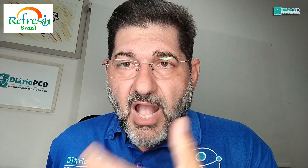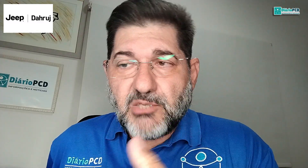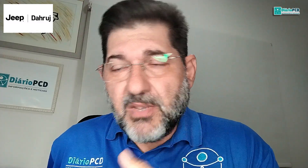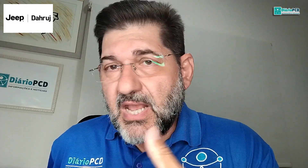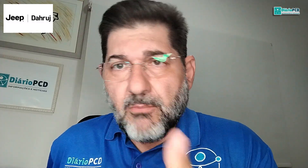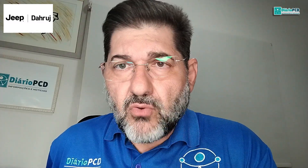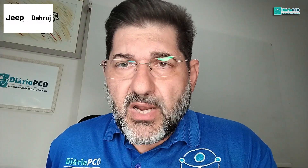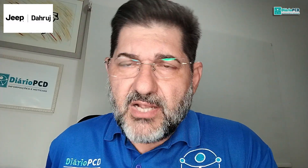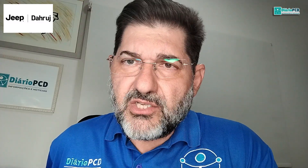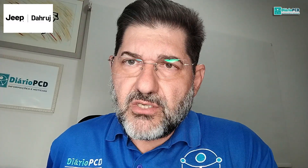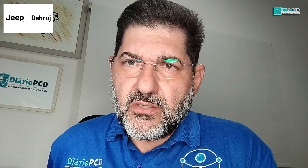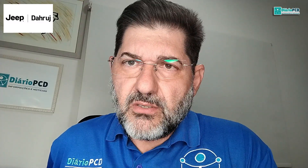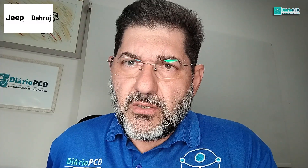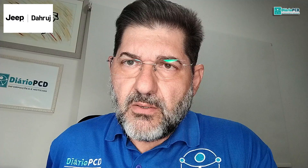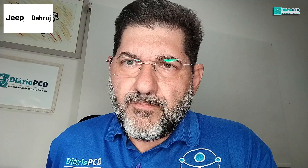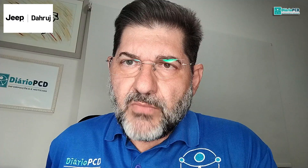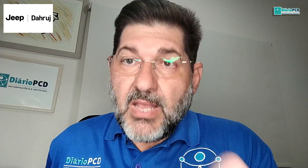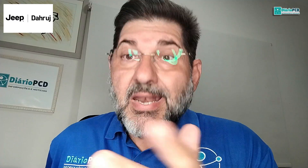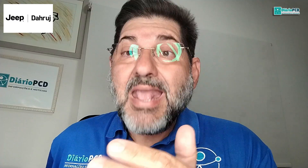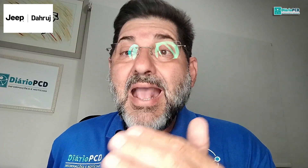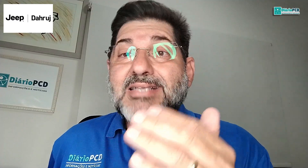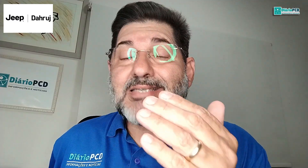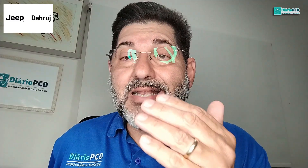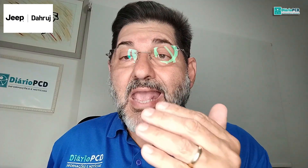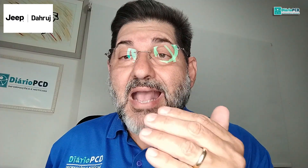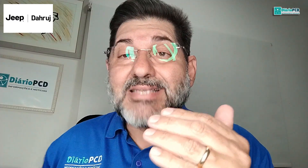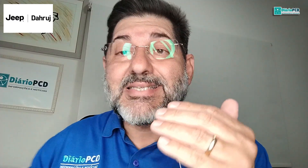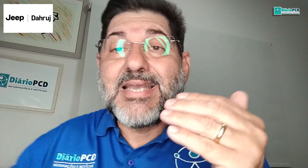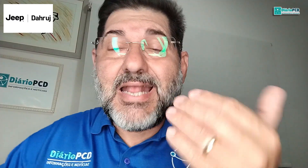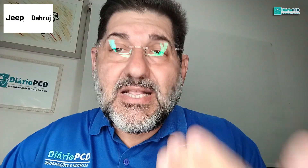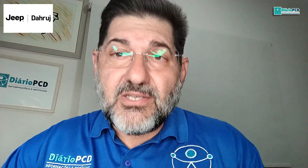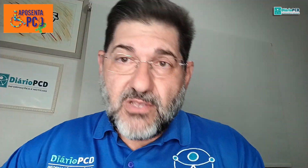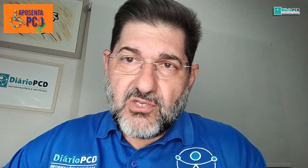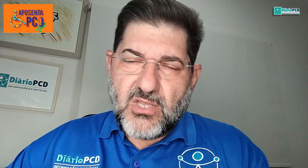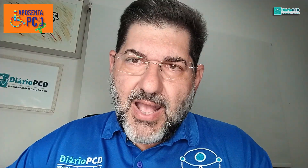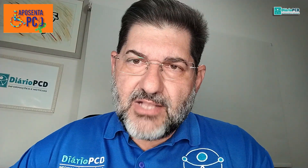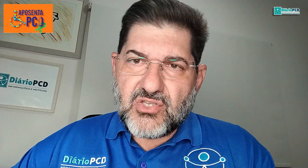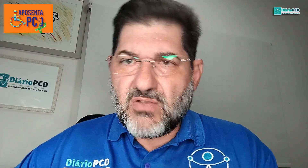jovem, entidade pequena, é muito grande. Nem